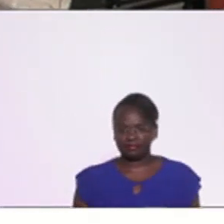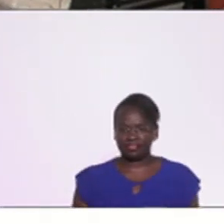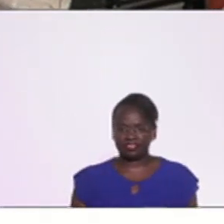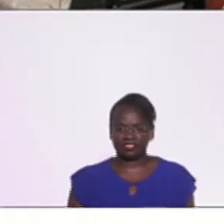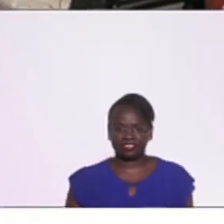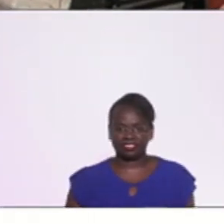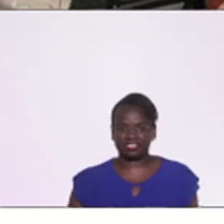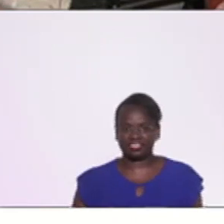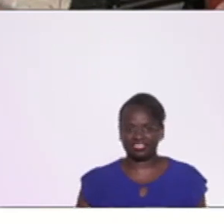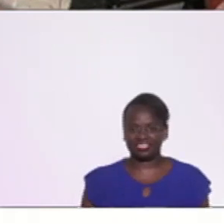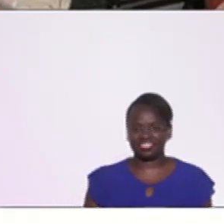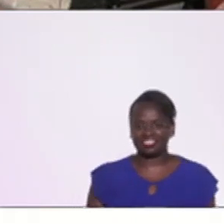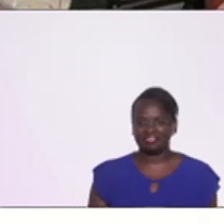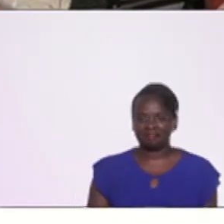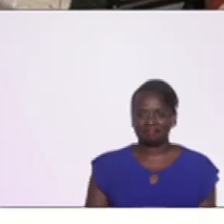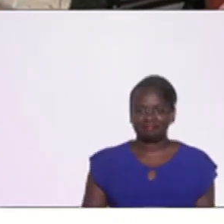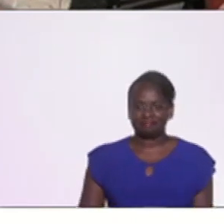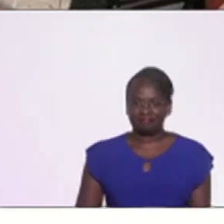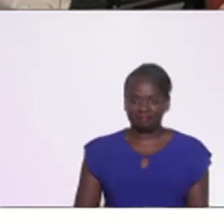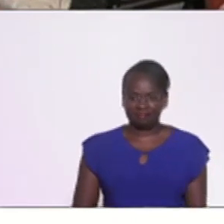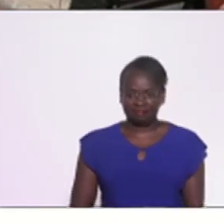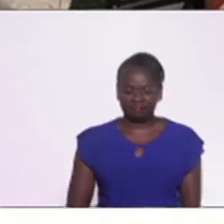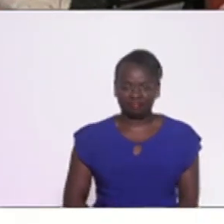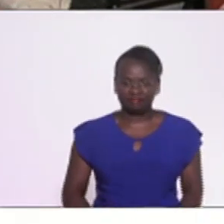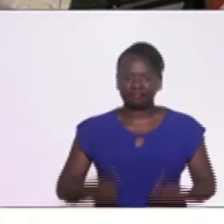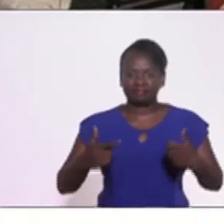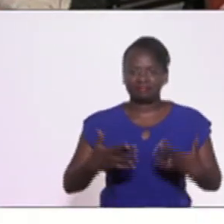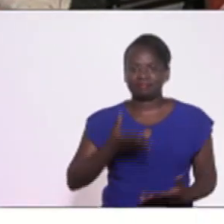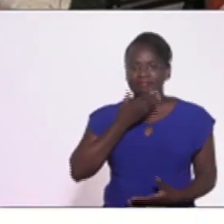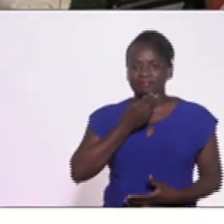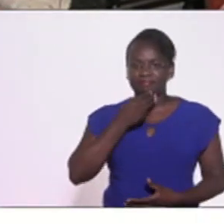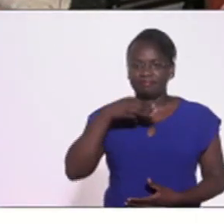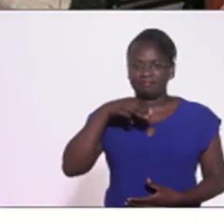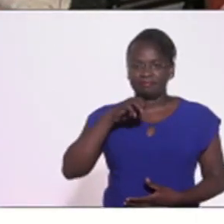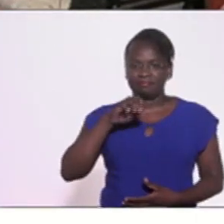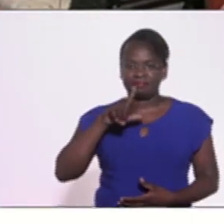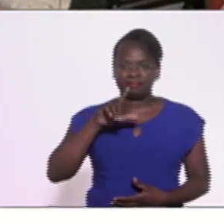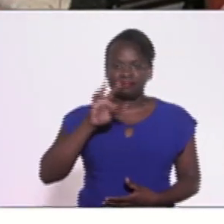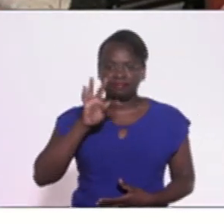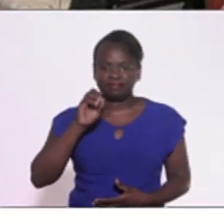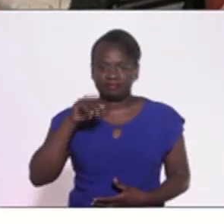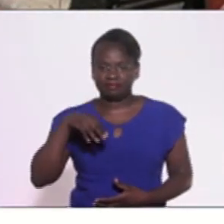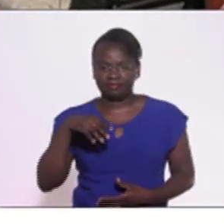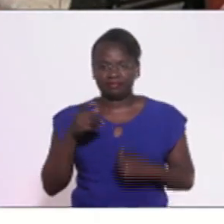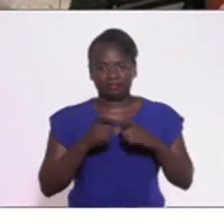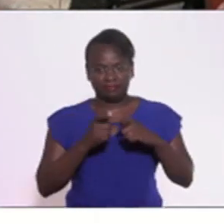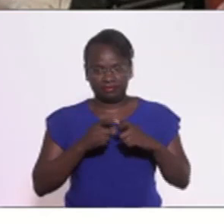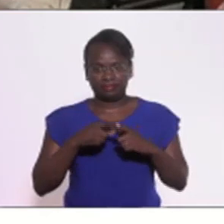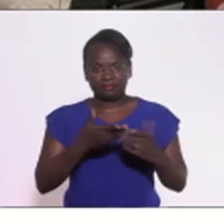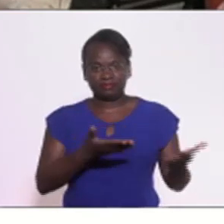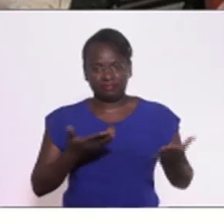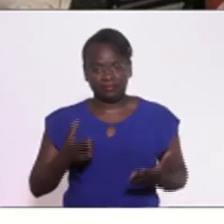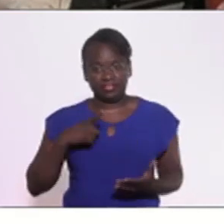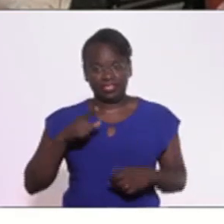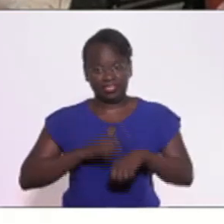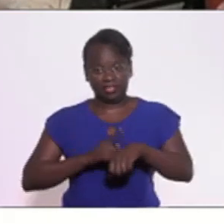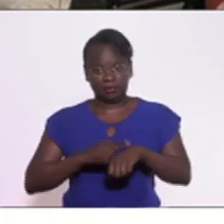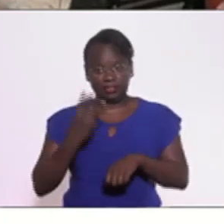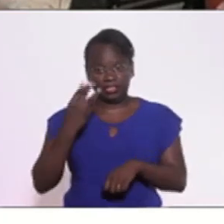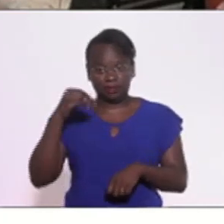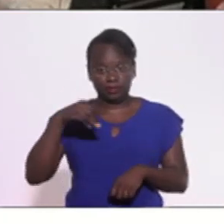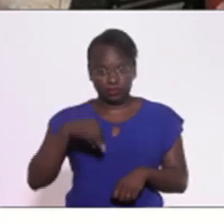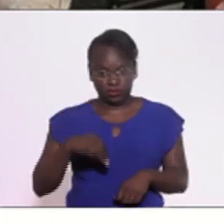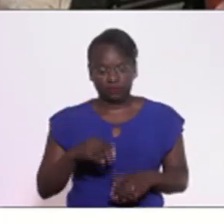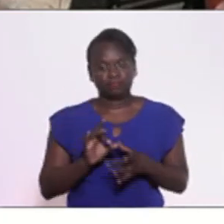Dizer que o senhor, bem-vindo. O senhor tem 3 minutos, doutor.